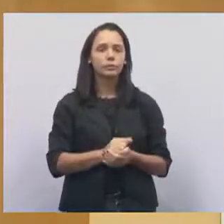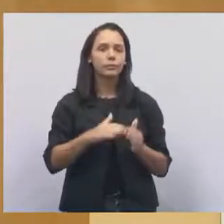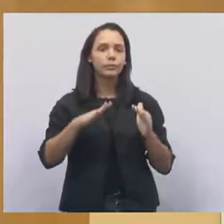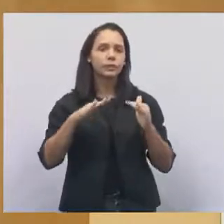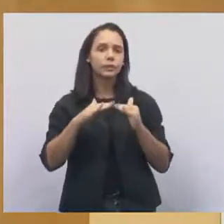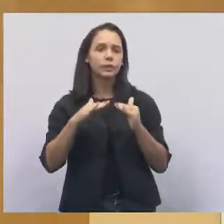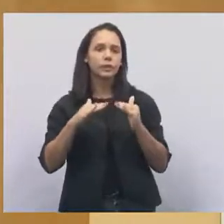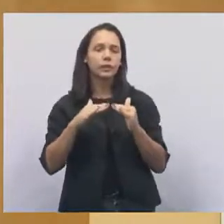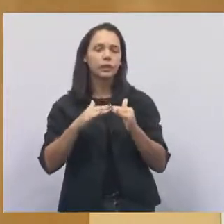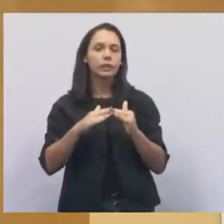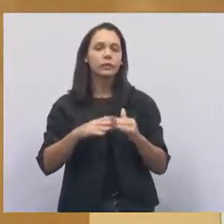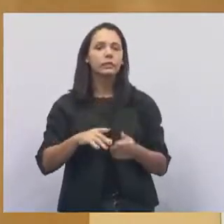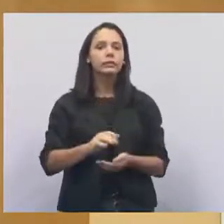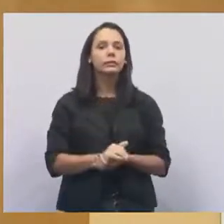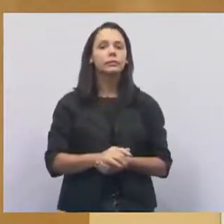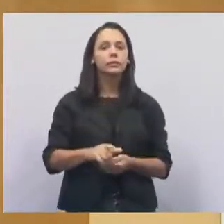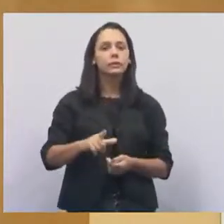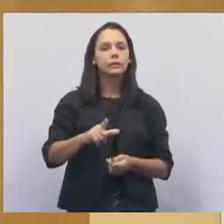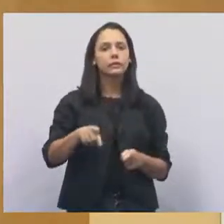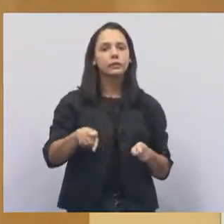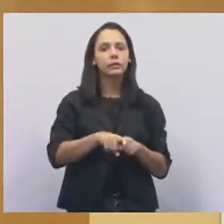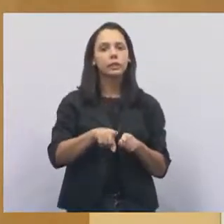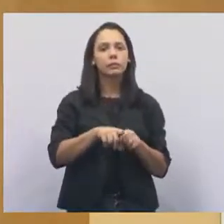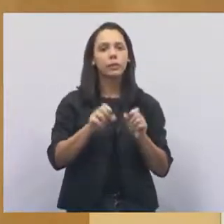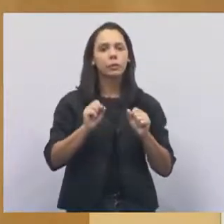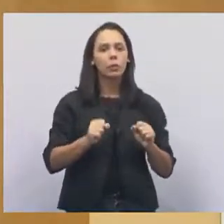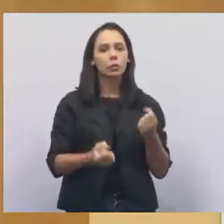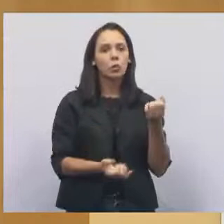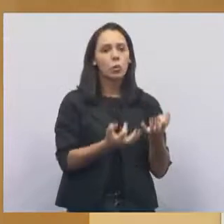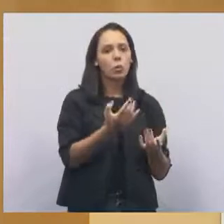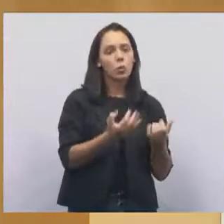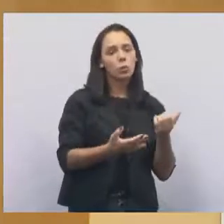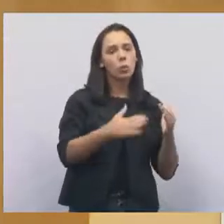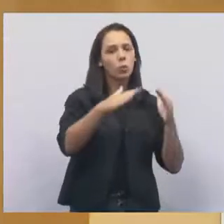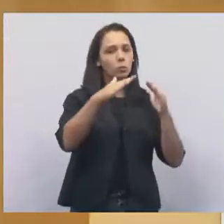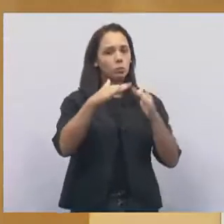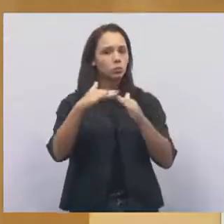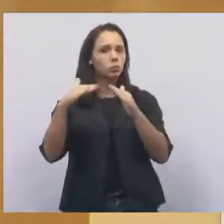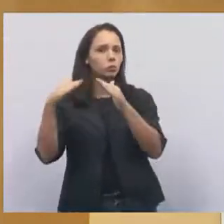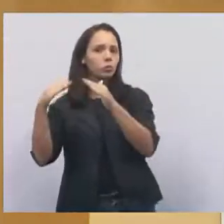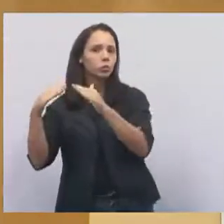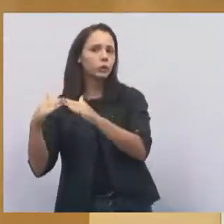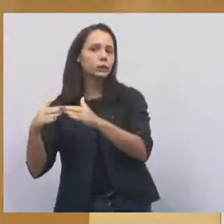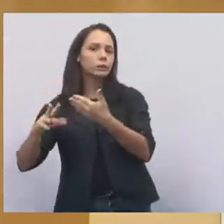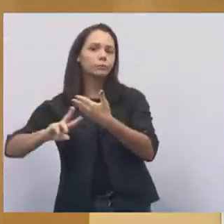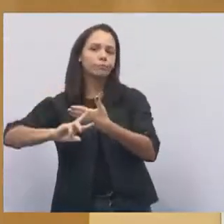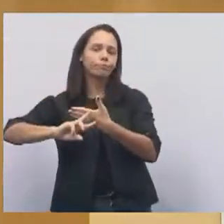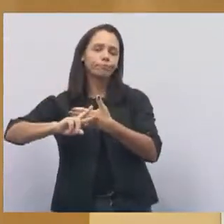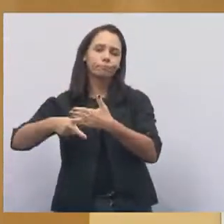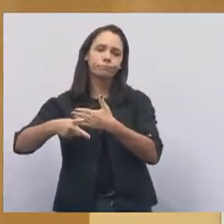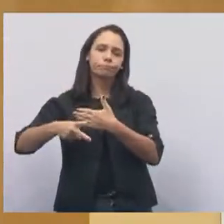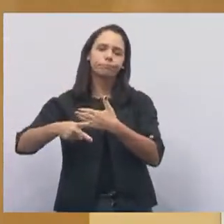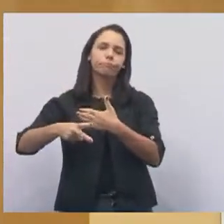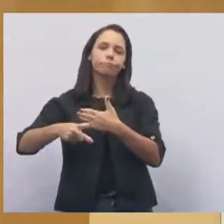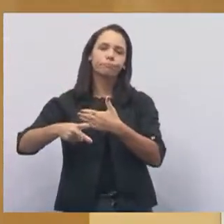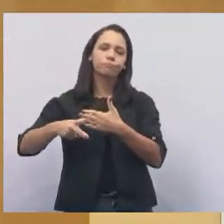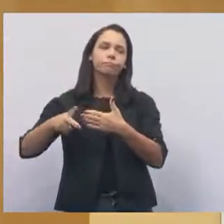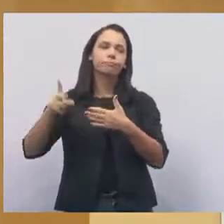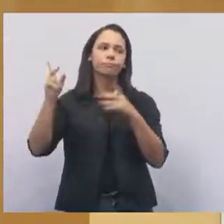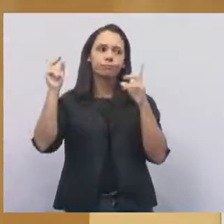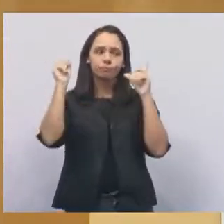risco de propagação do fogo para a propriedades vizinhas com consequências que podem tornar catógrafo